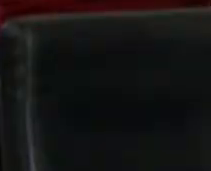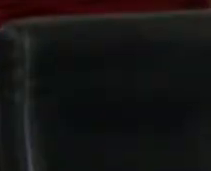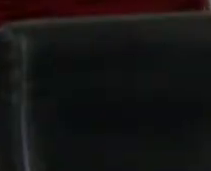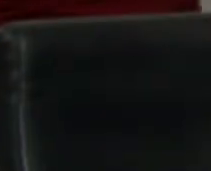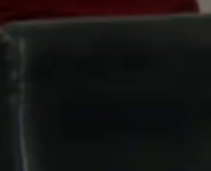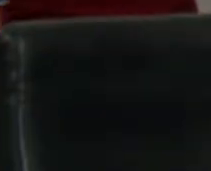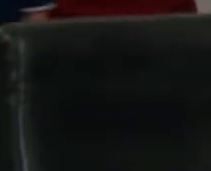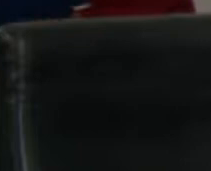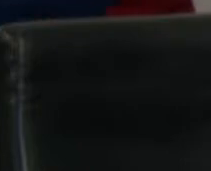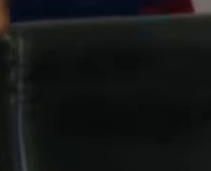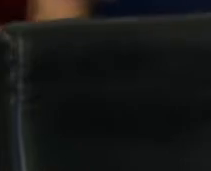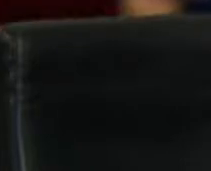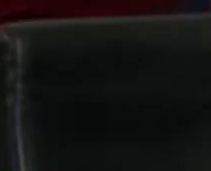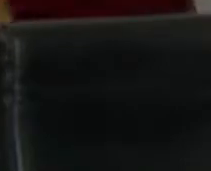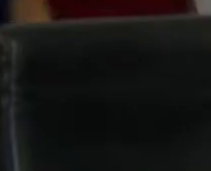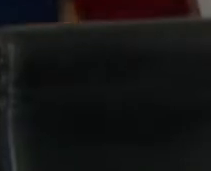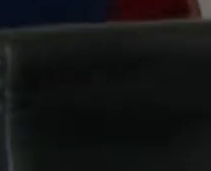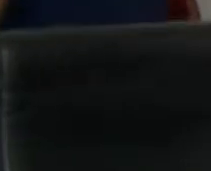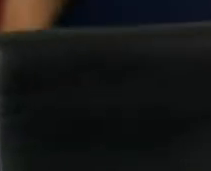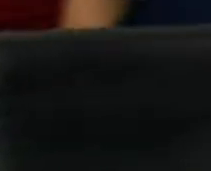do Integrar.